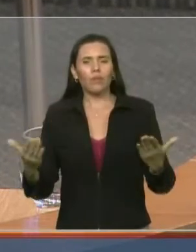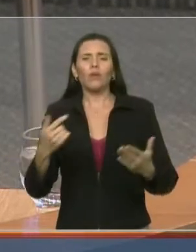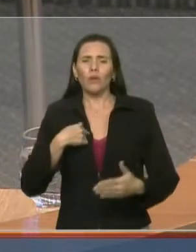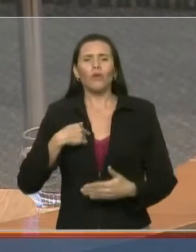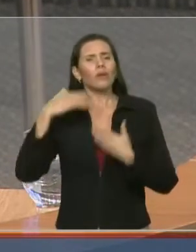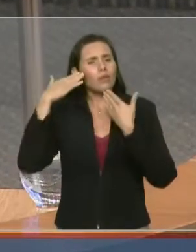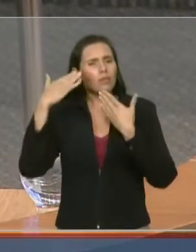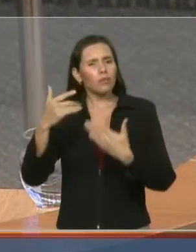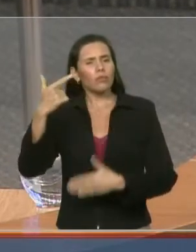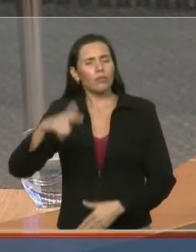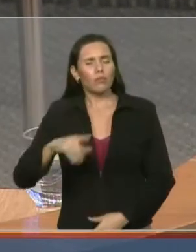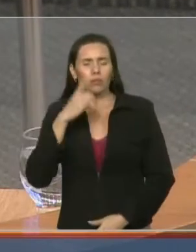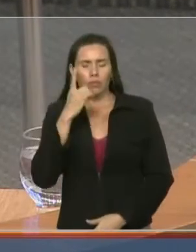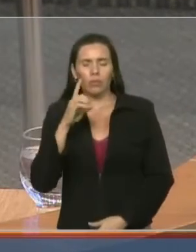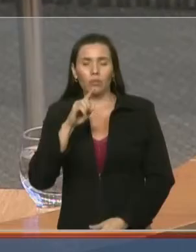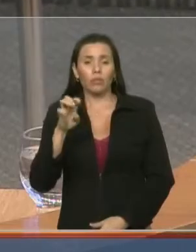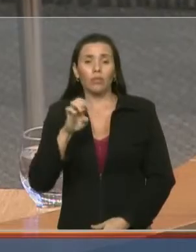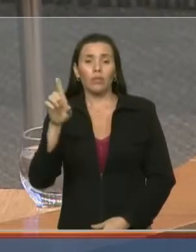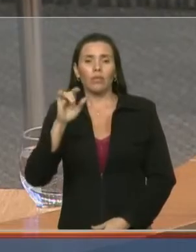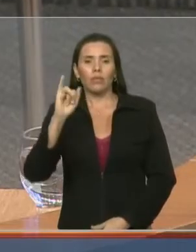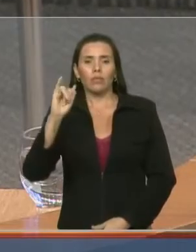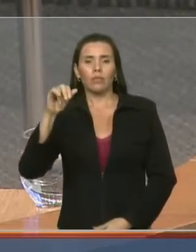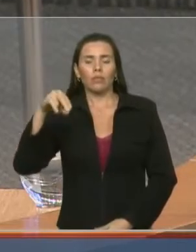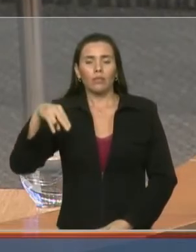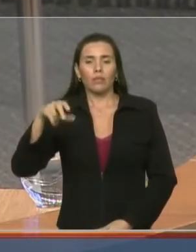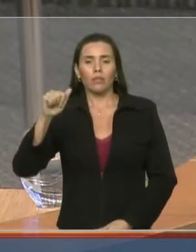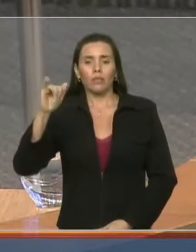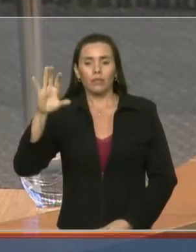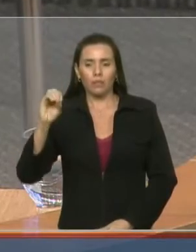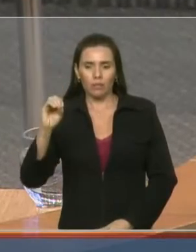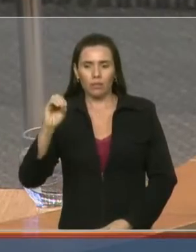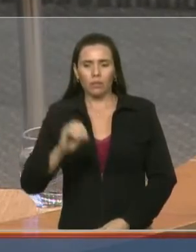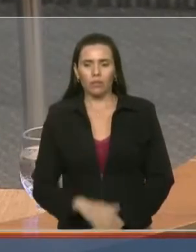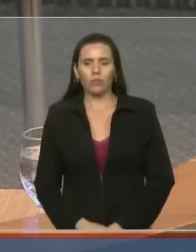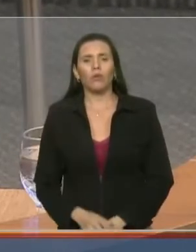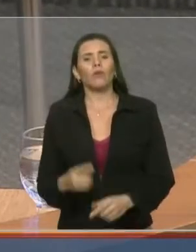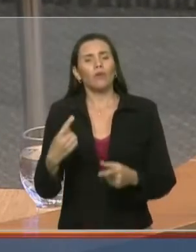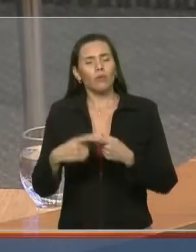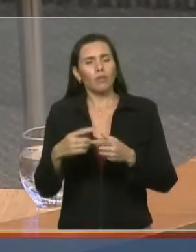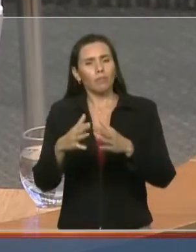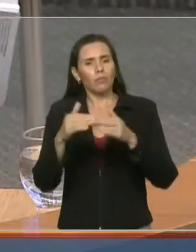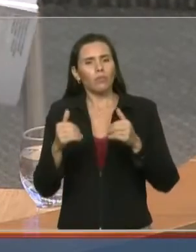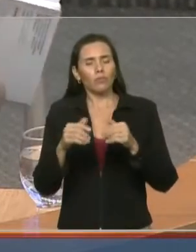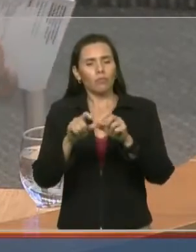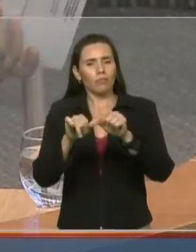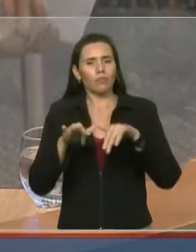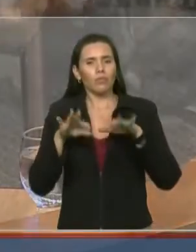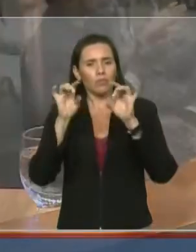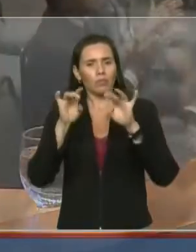uma vez o deputado Zé Inácio por este requerimento para esta sessão.